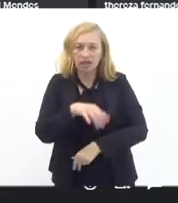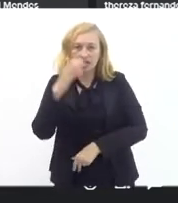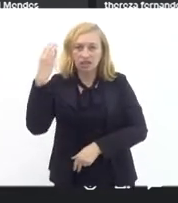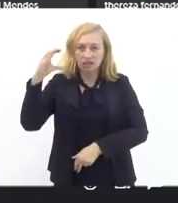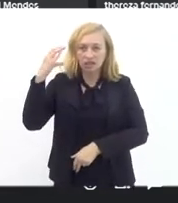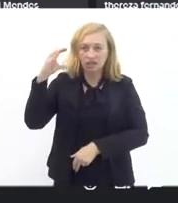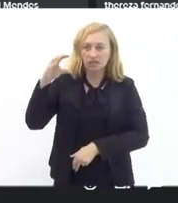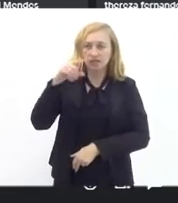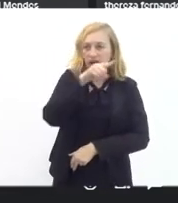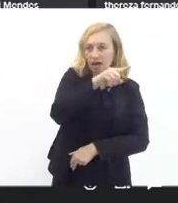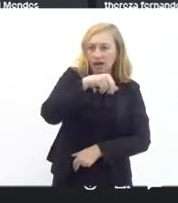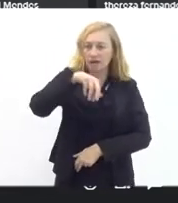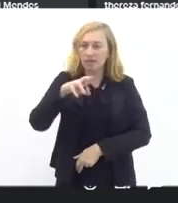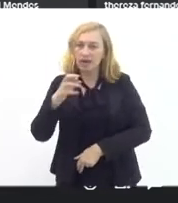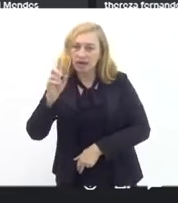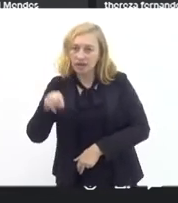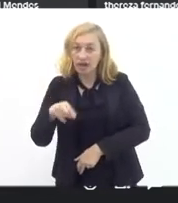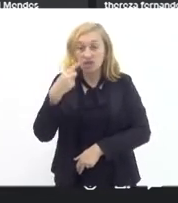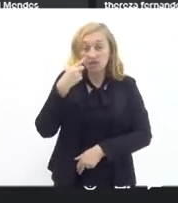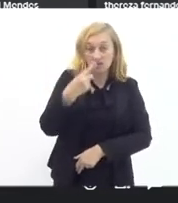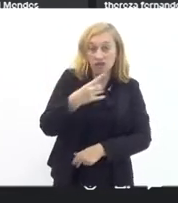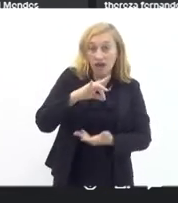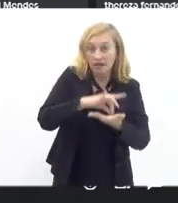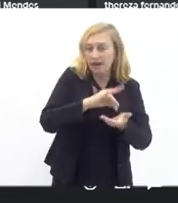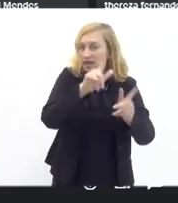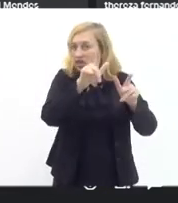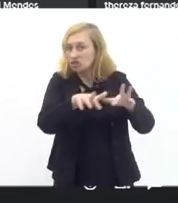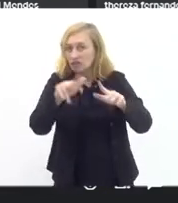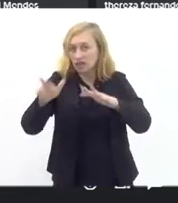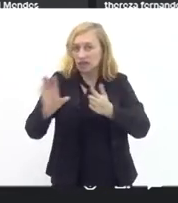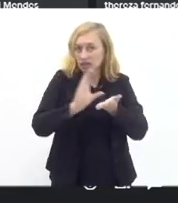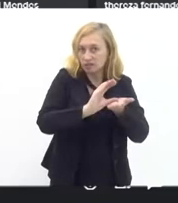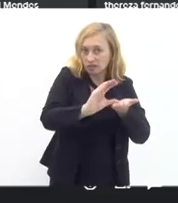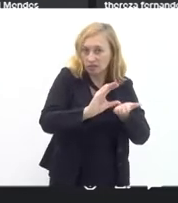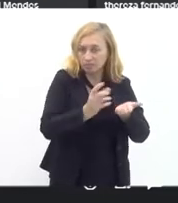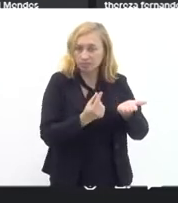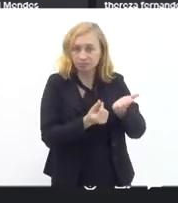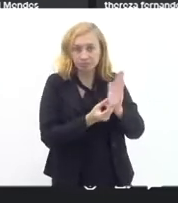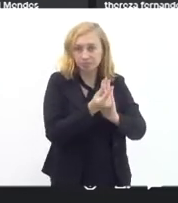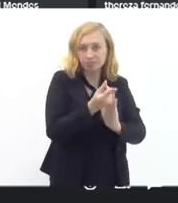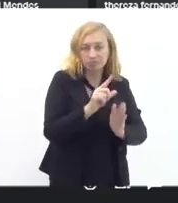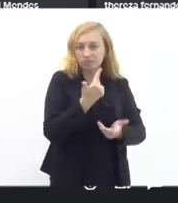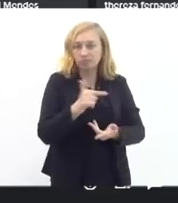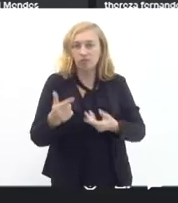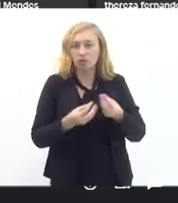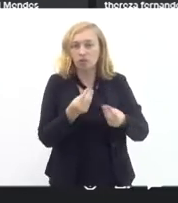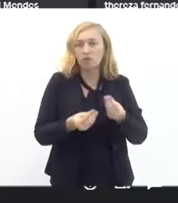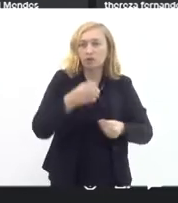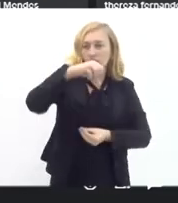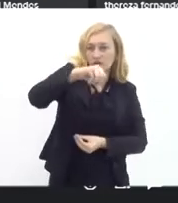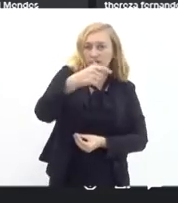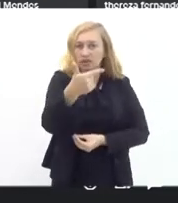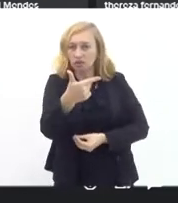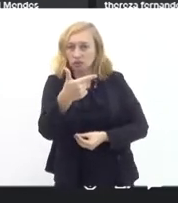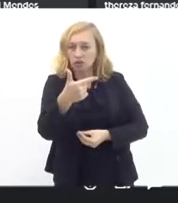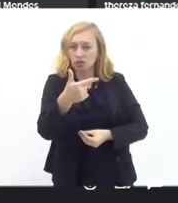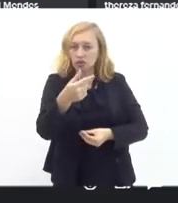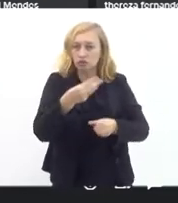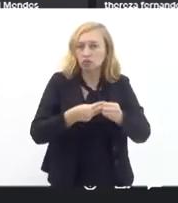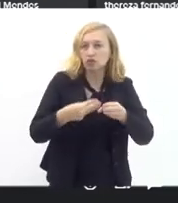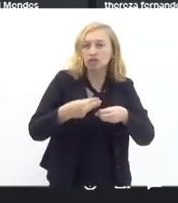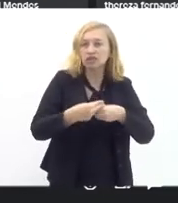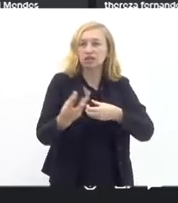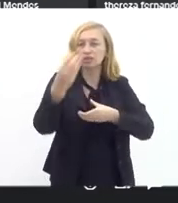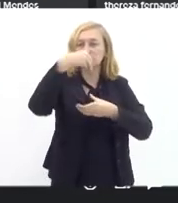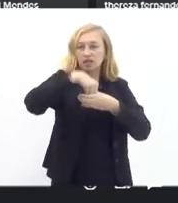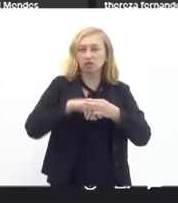lá em Maricá, a gente vive realidades diferentes financeiras. Não dá para colocar os 92 municípios no mesmo lugar